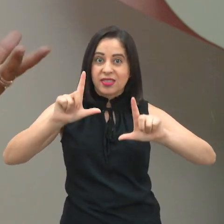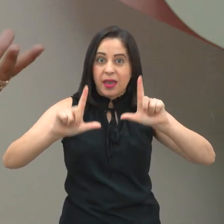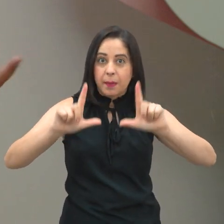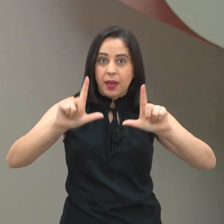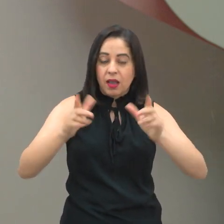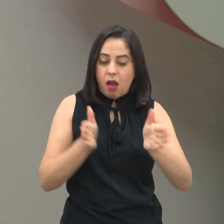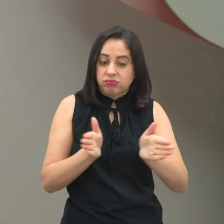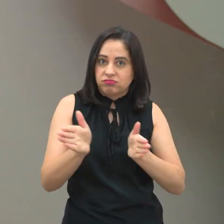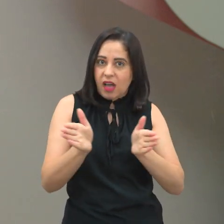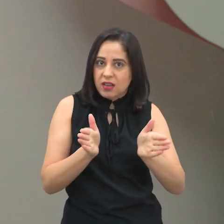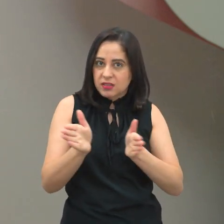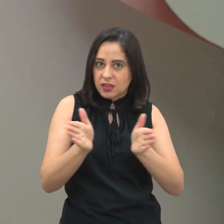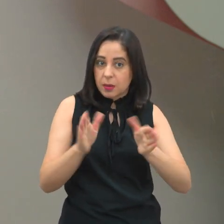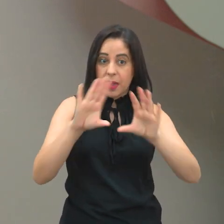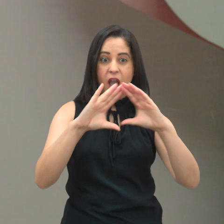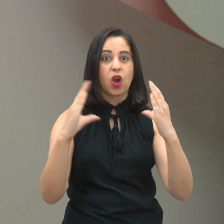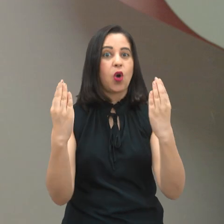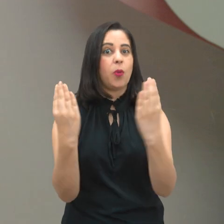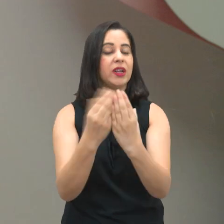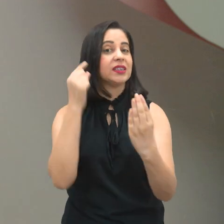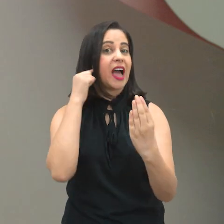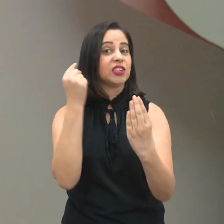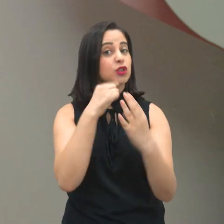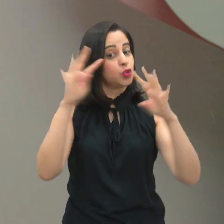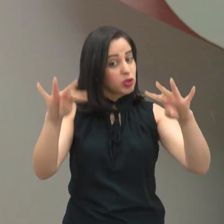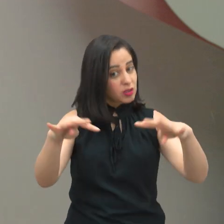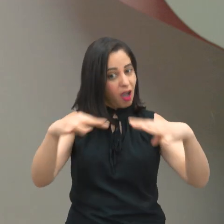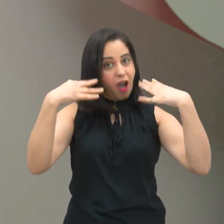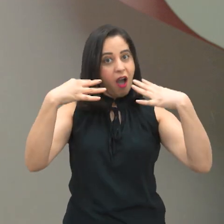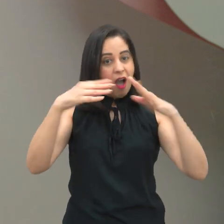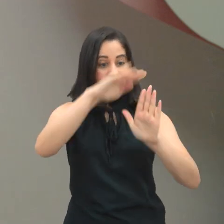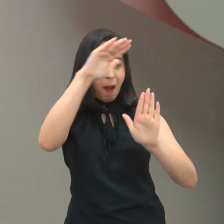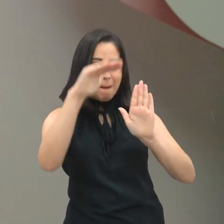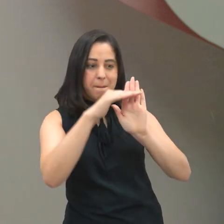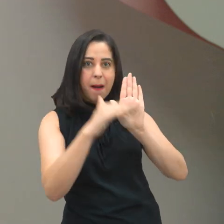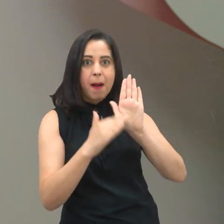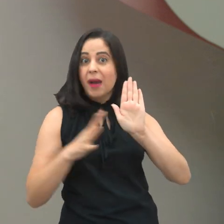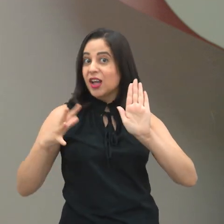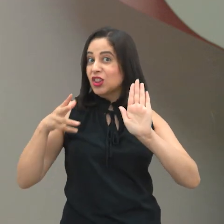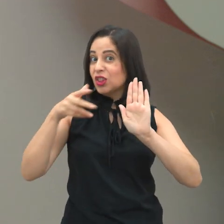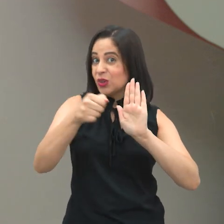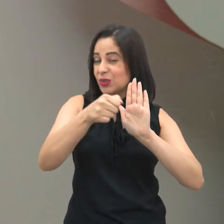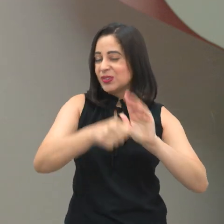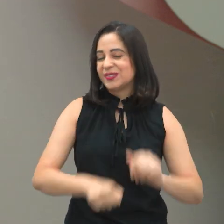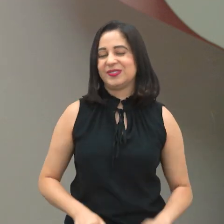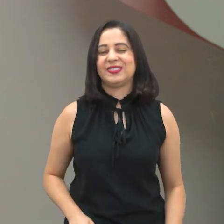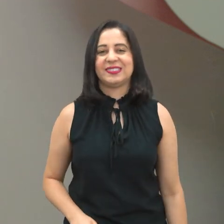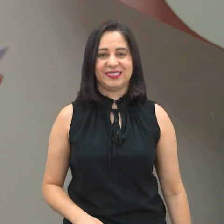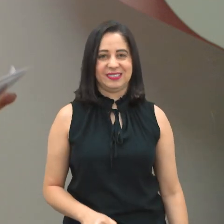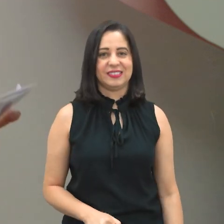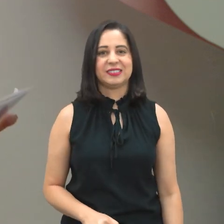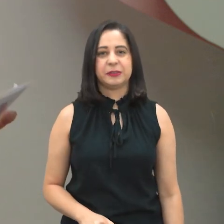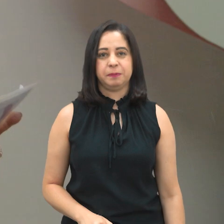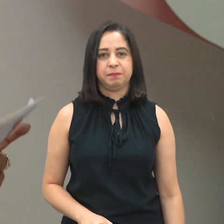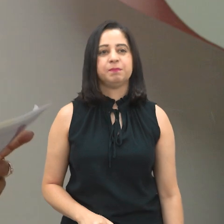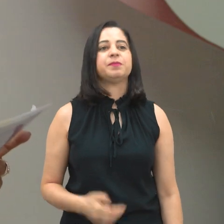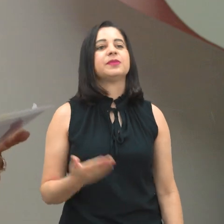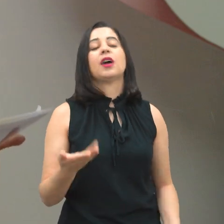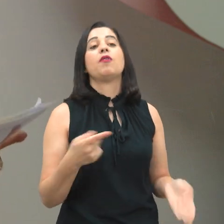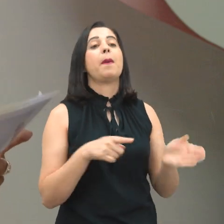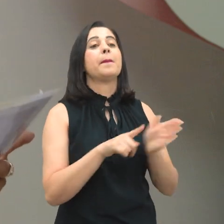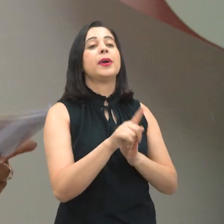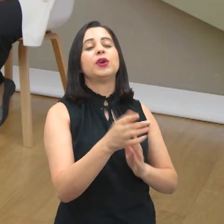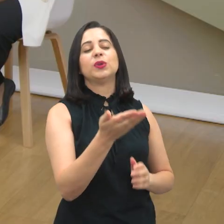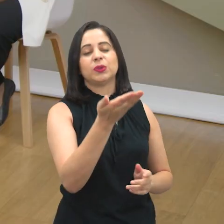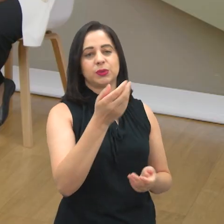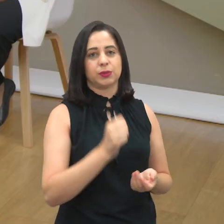meio dessa acessibilidade a comunidade surda pode acompanhar todo o conteúdo da TV Câmara. Doutora Suzana,